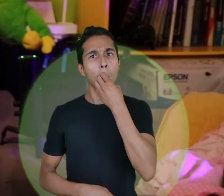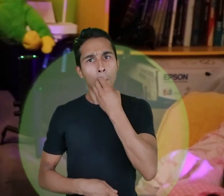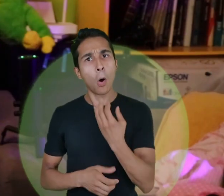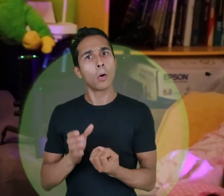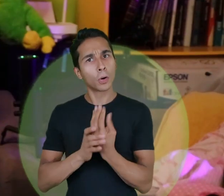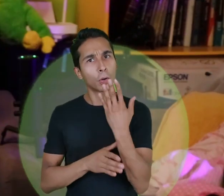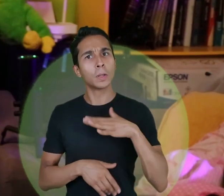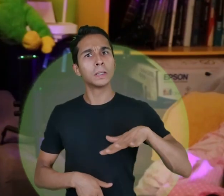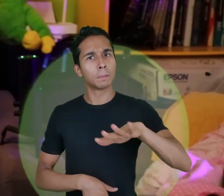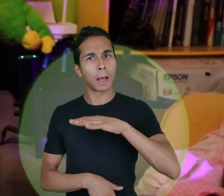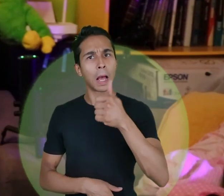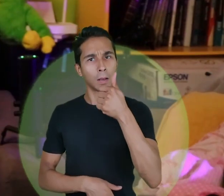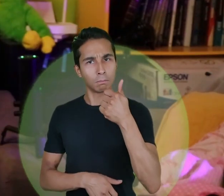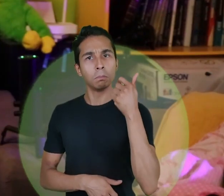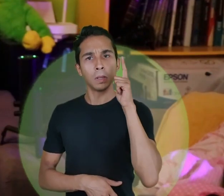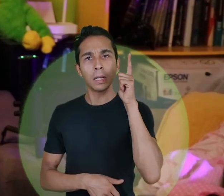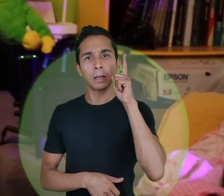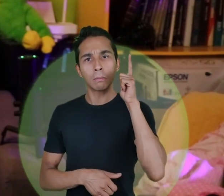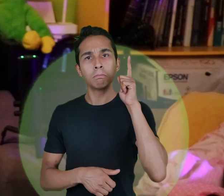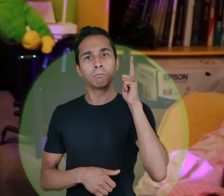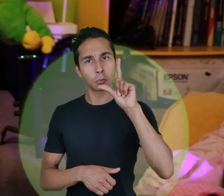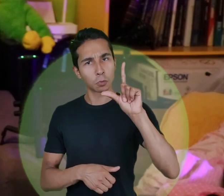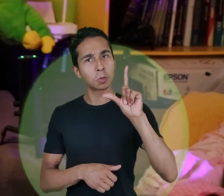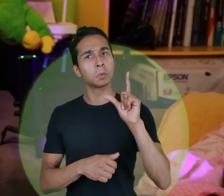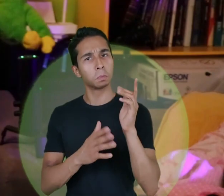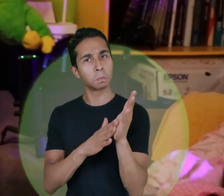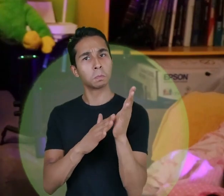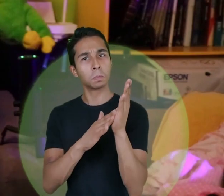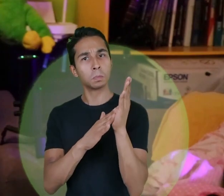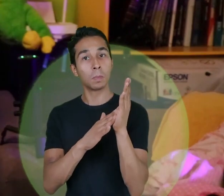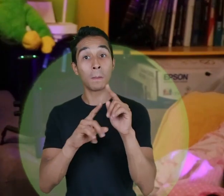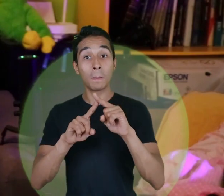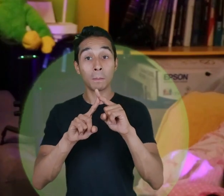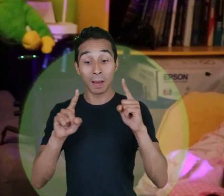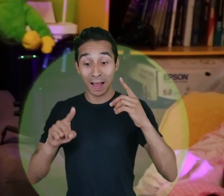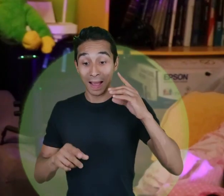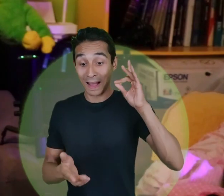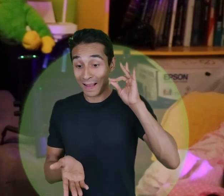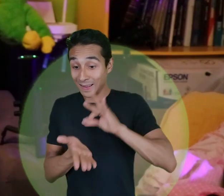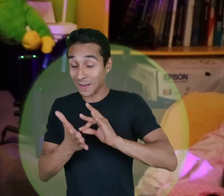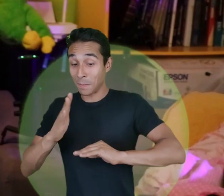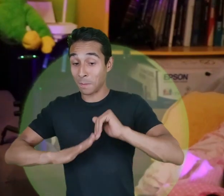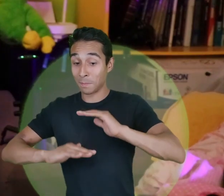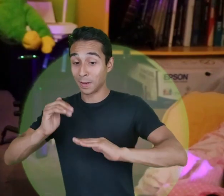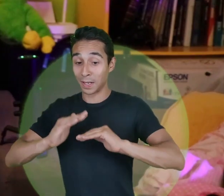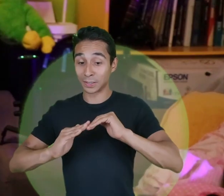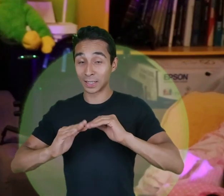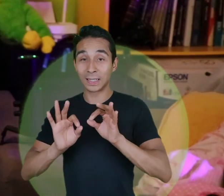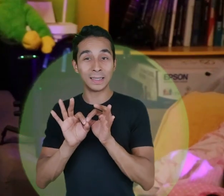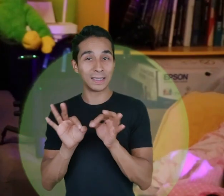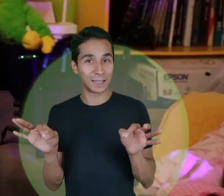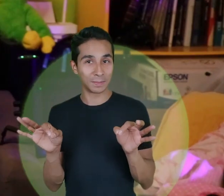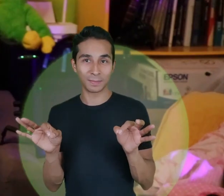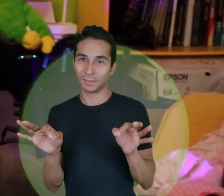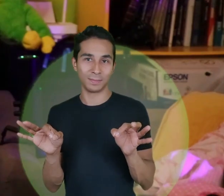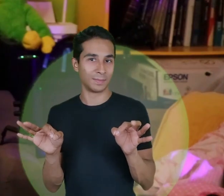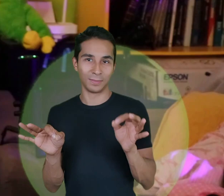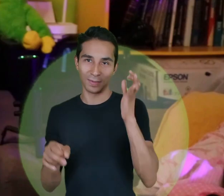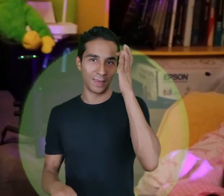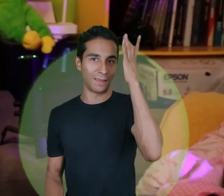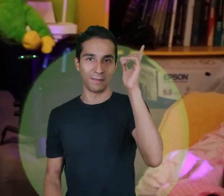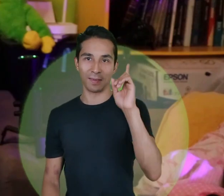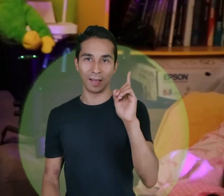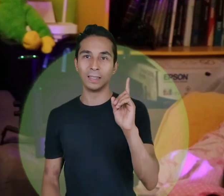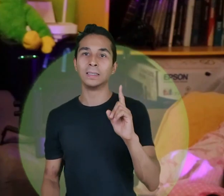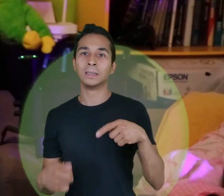que você está fazendo aí na comunidade, na quebrada, não sei o quê. Mas na prática, né, na ajuda prática, aí a gente vê que não é tão simples assim.